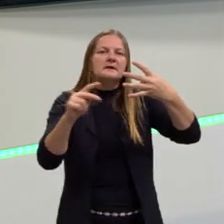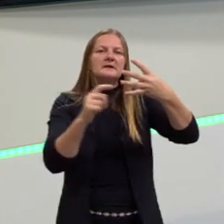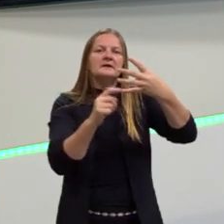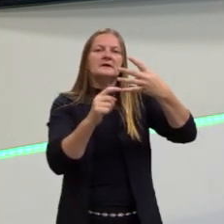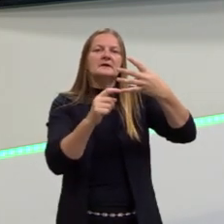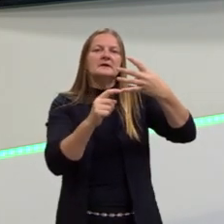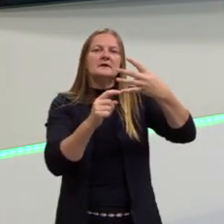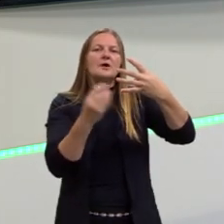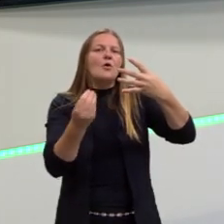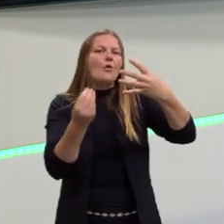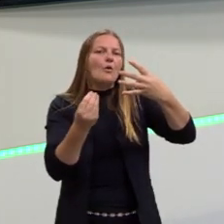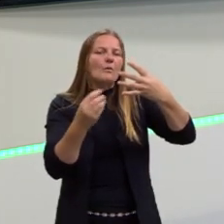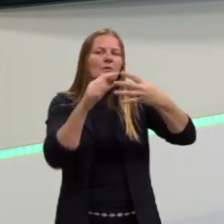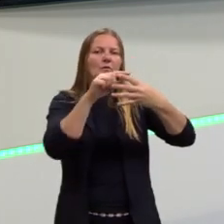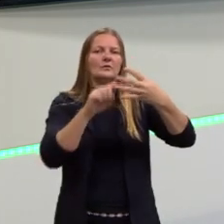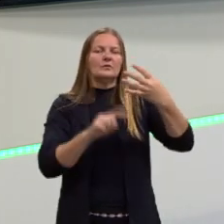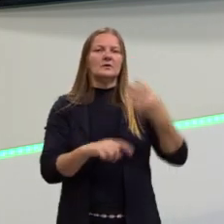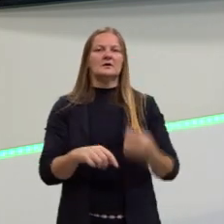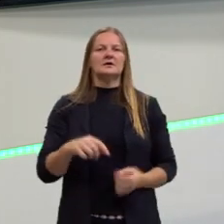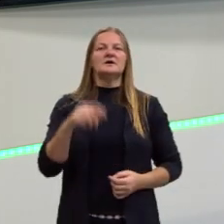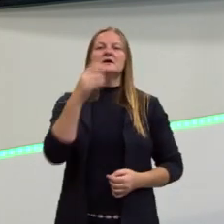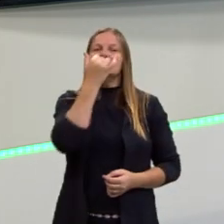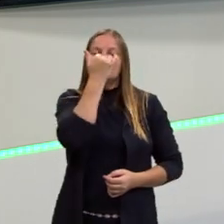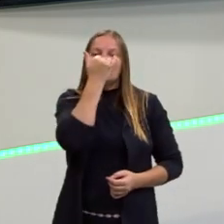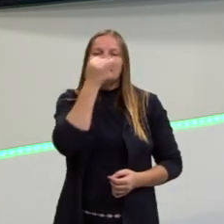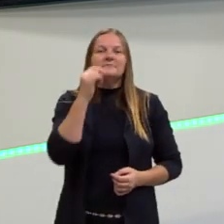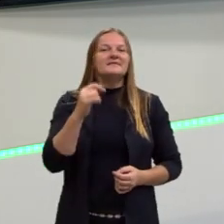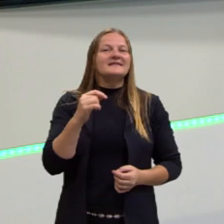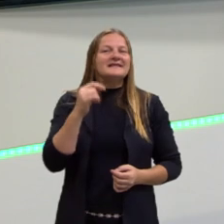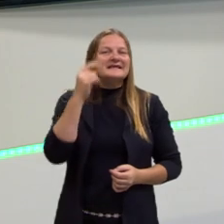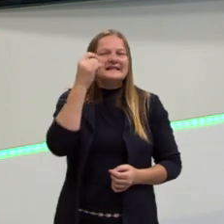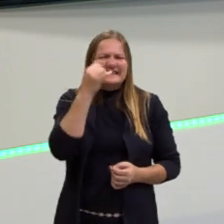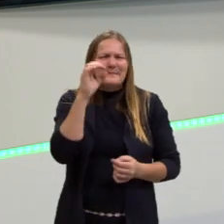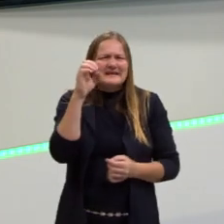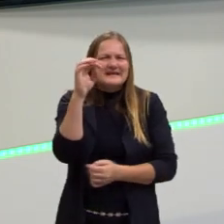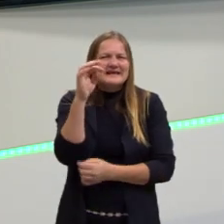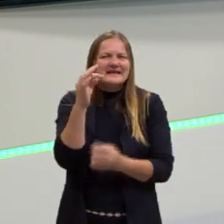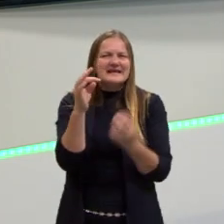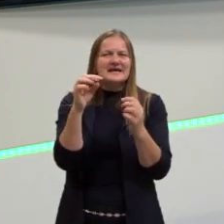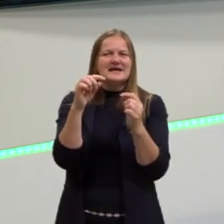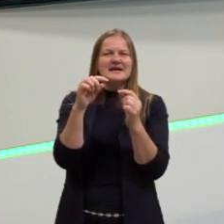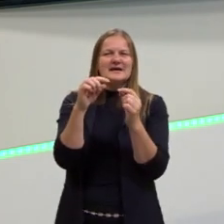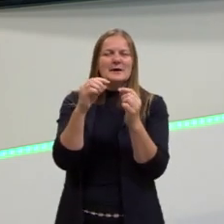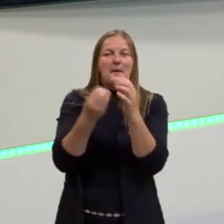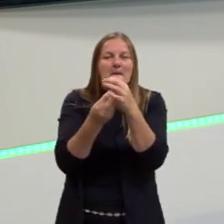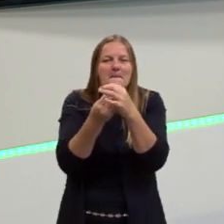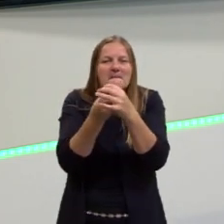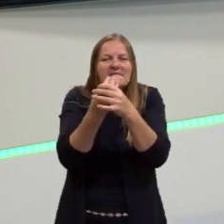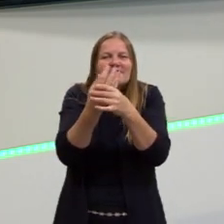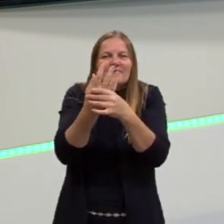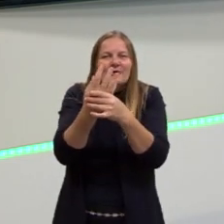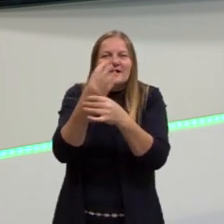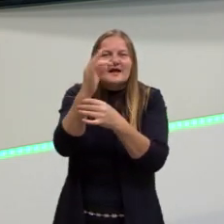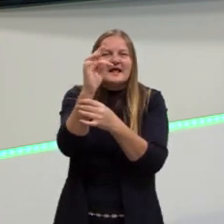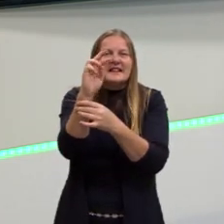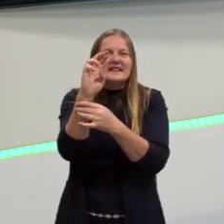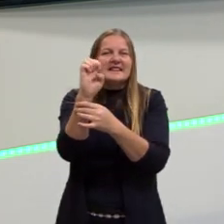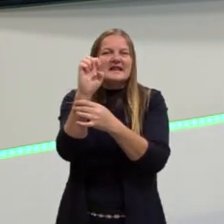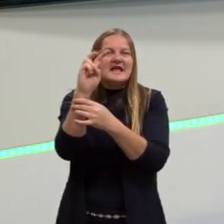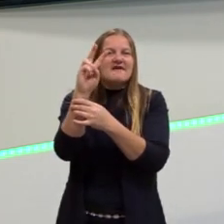folhas e tu é a tua própria sorte na hora de construir o teu texto dissertativo-argumentativo